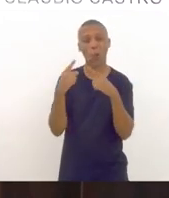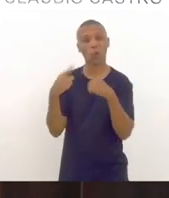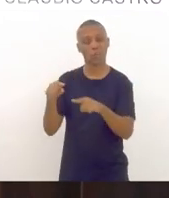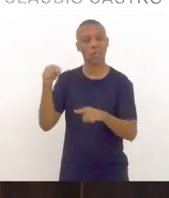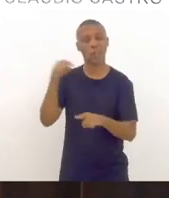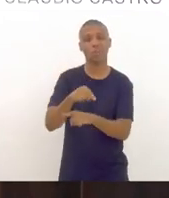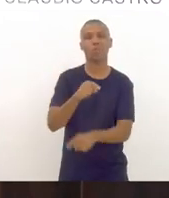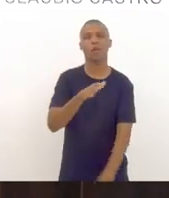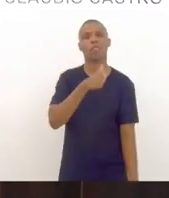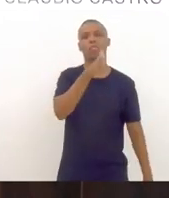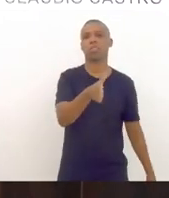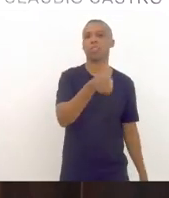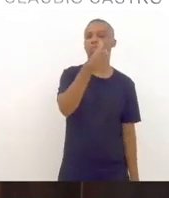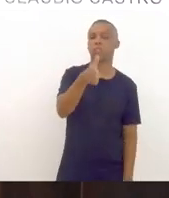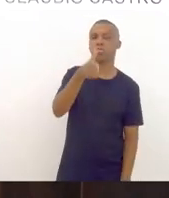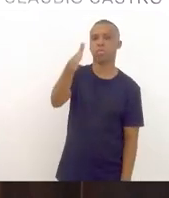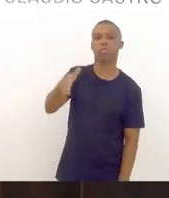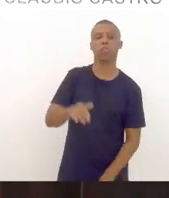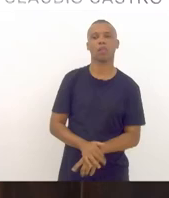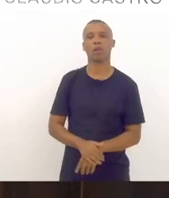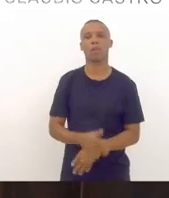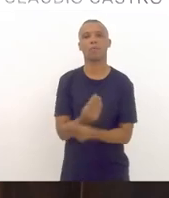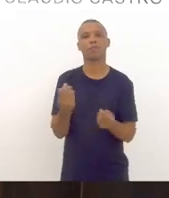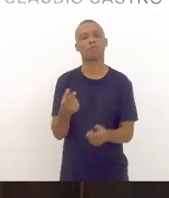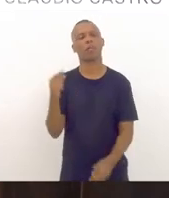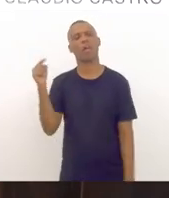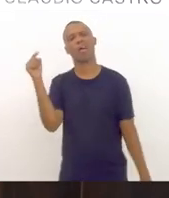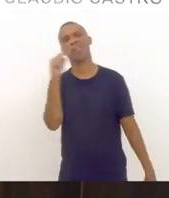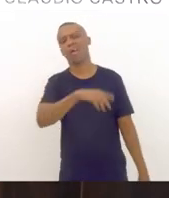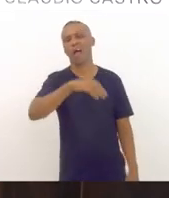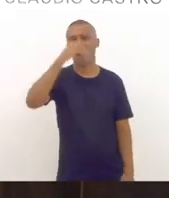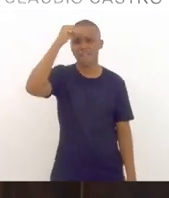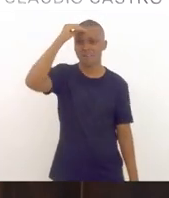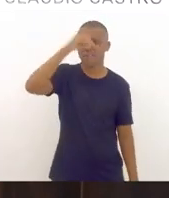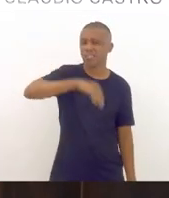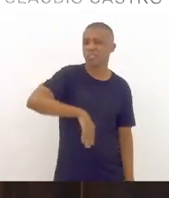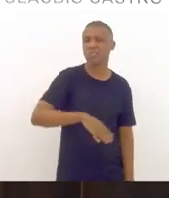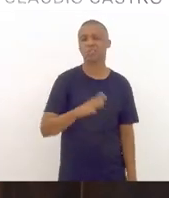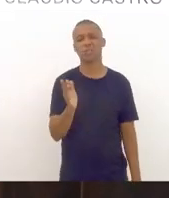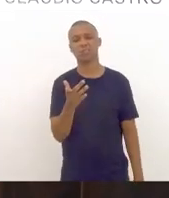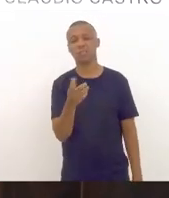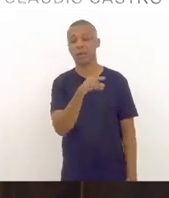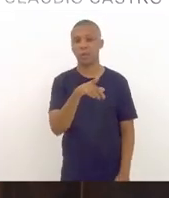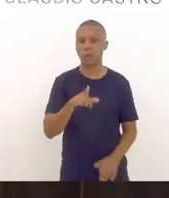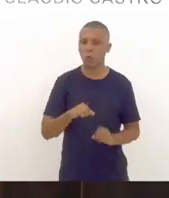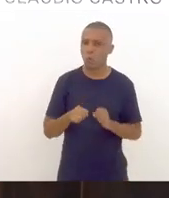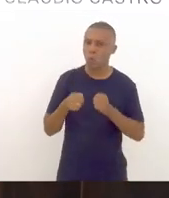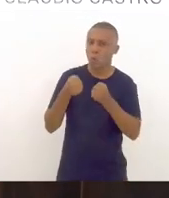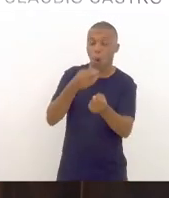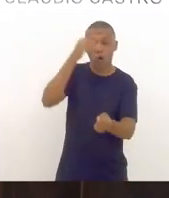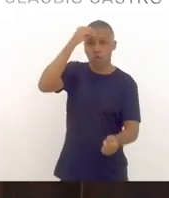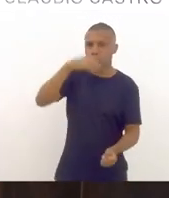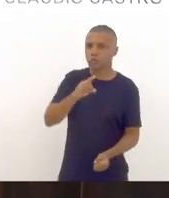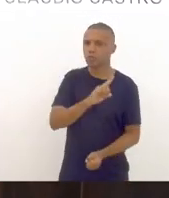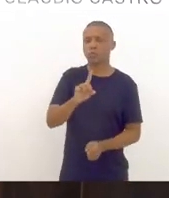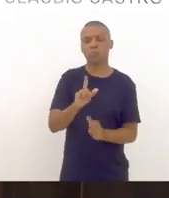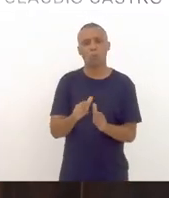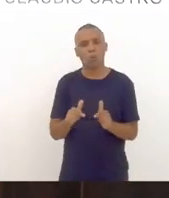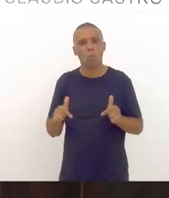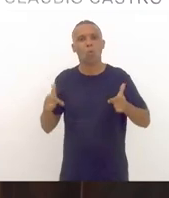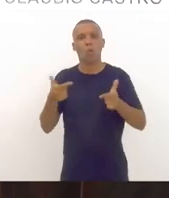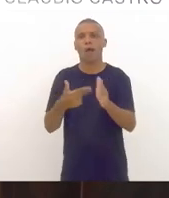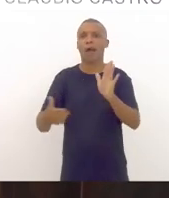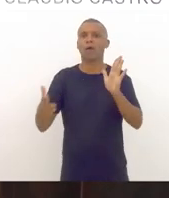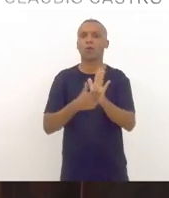rua. Muitos diziam que ia desistir, que ia recuar. Não desistiu, não recuou. E hoje é o